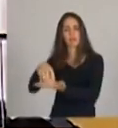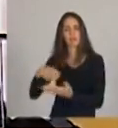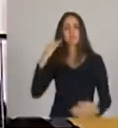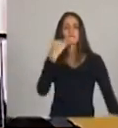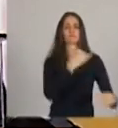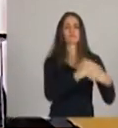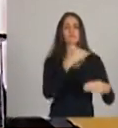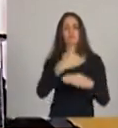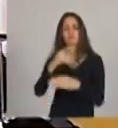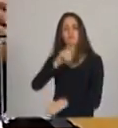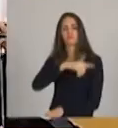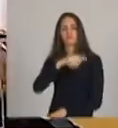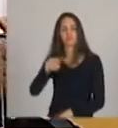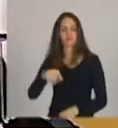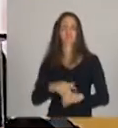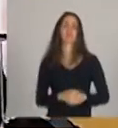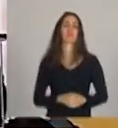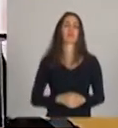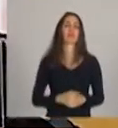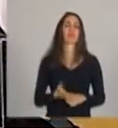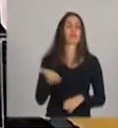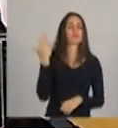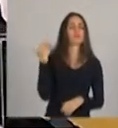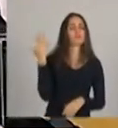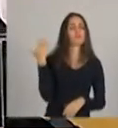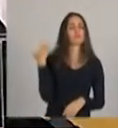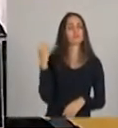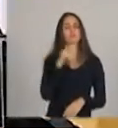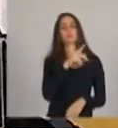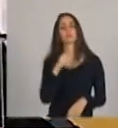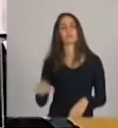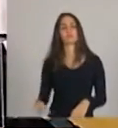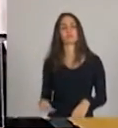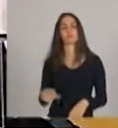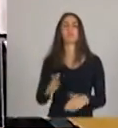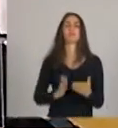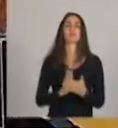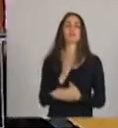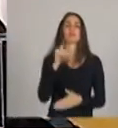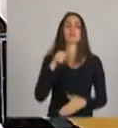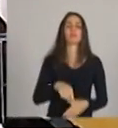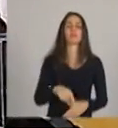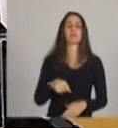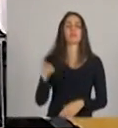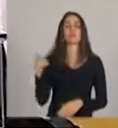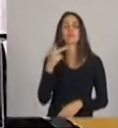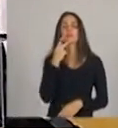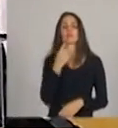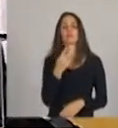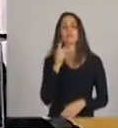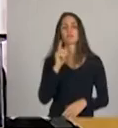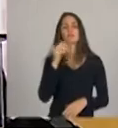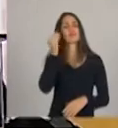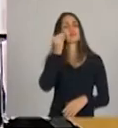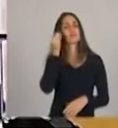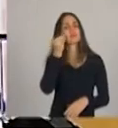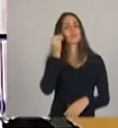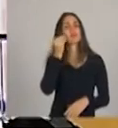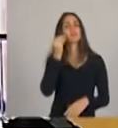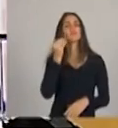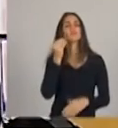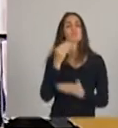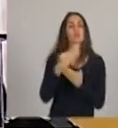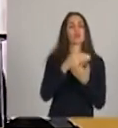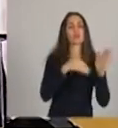que presidia esta casa à época da aprovação de mais poderes ao Tribunal busca, sim, uma solução que satisfaça